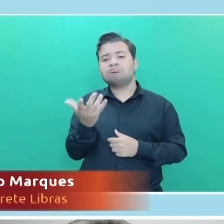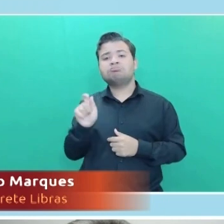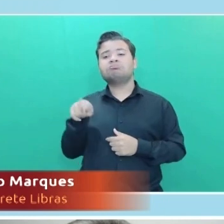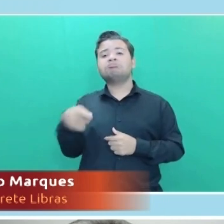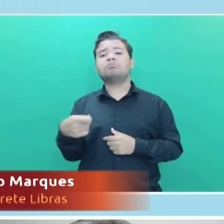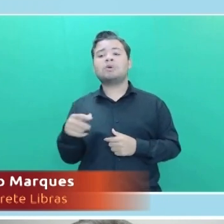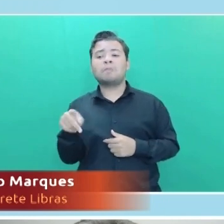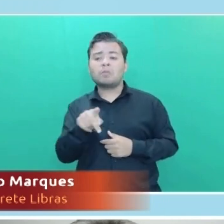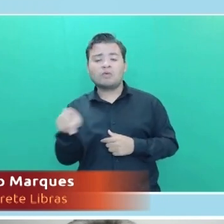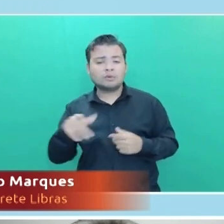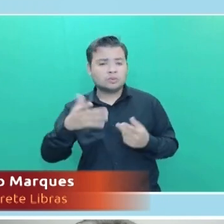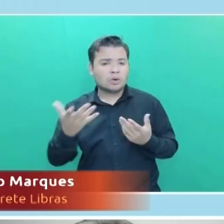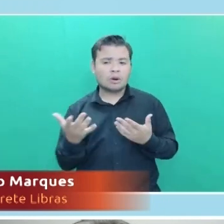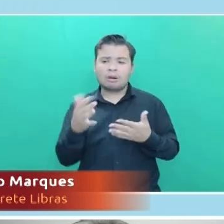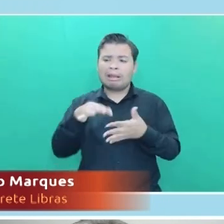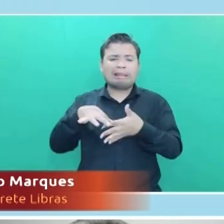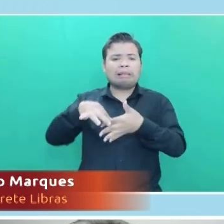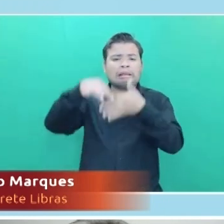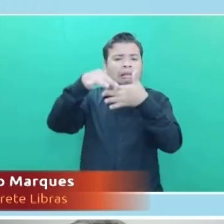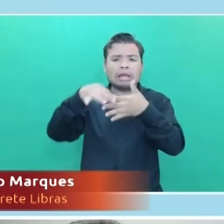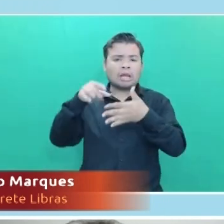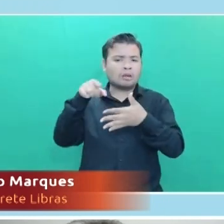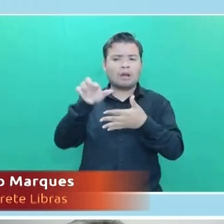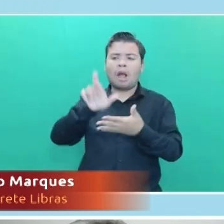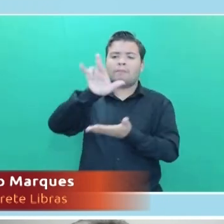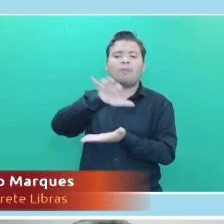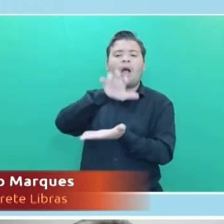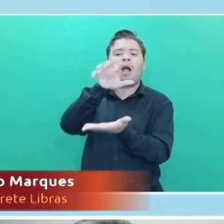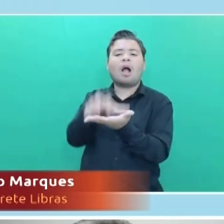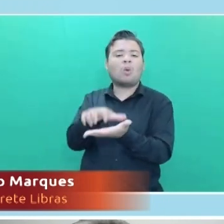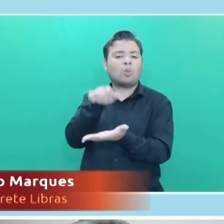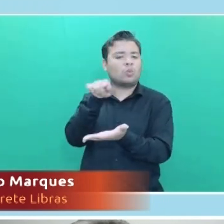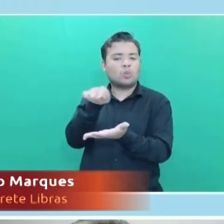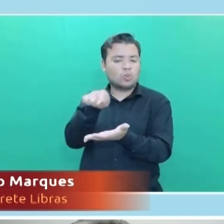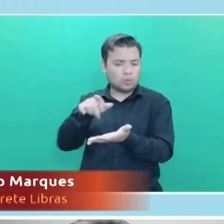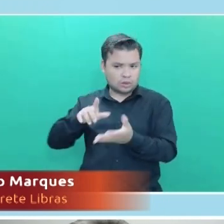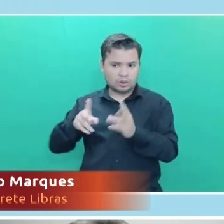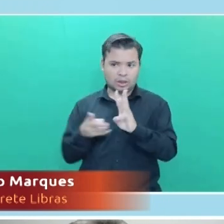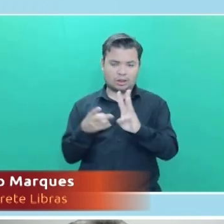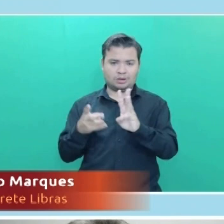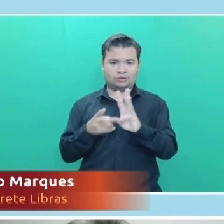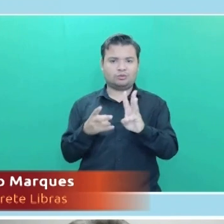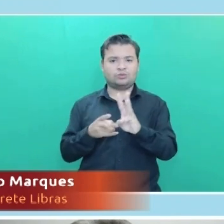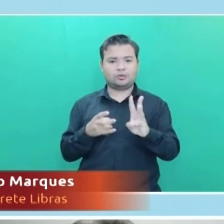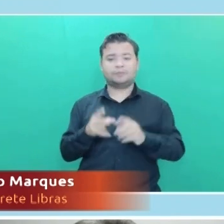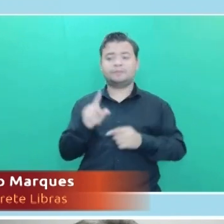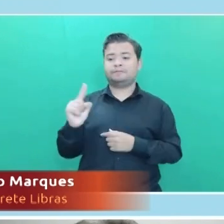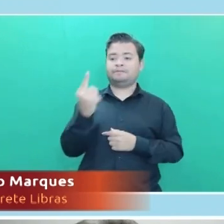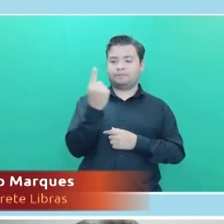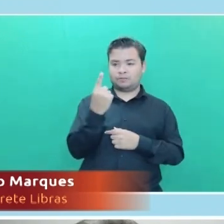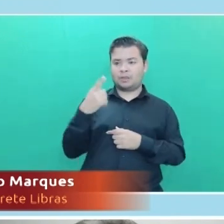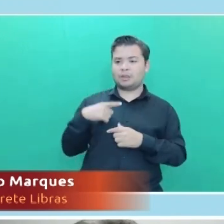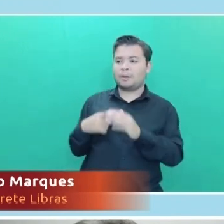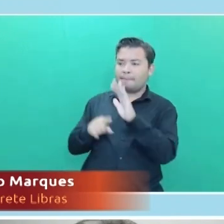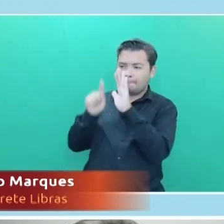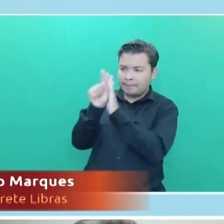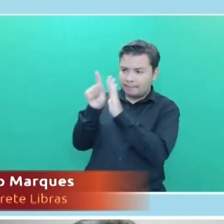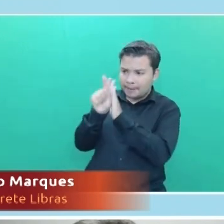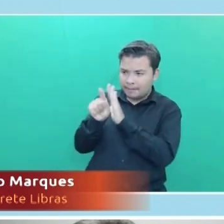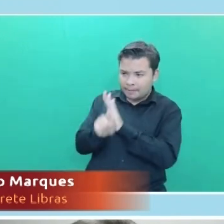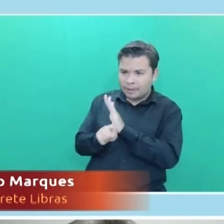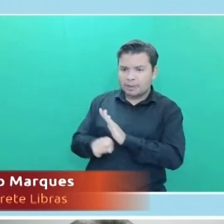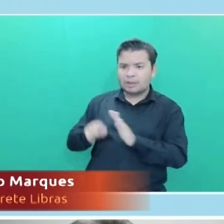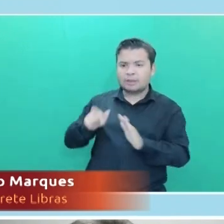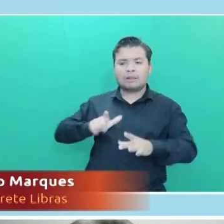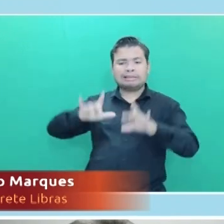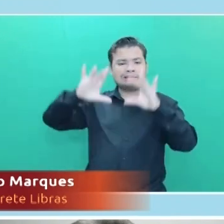um líder daquela aldeia ou localidade indígena, responde a um questionário mais abrangente